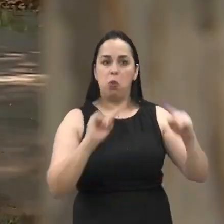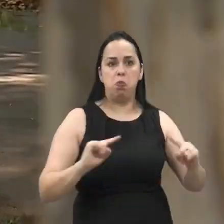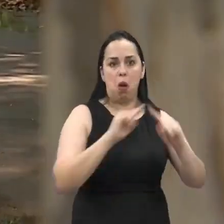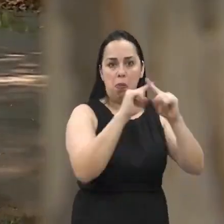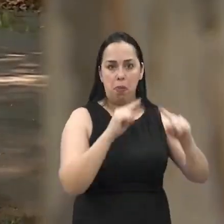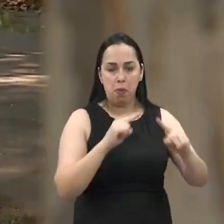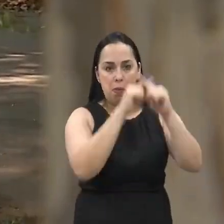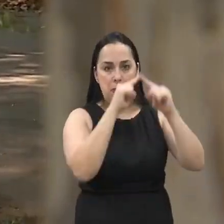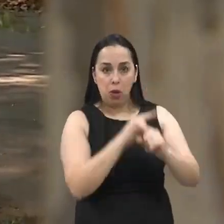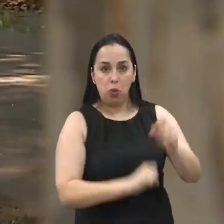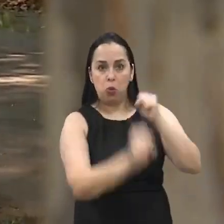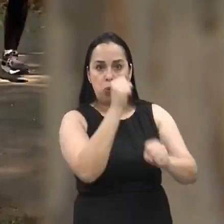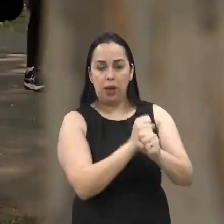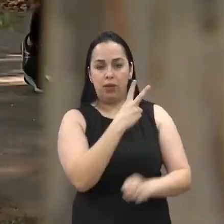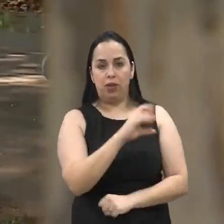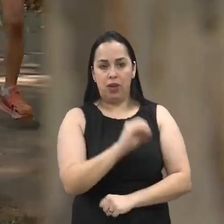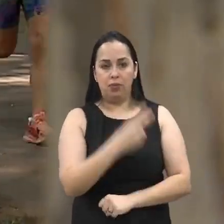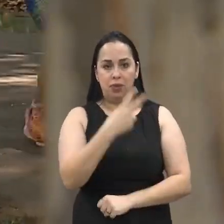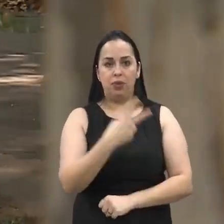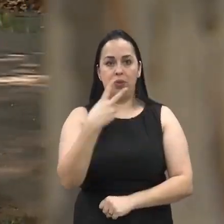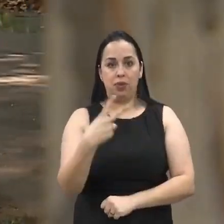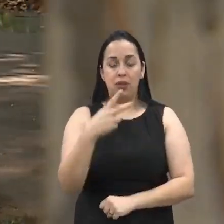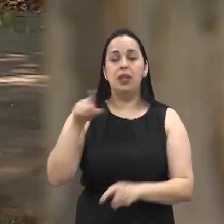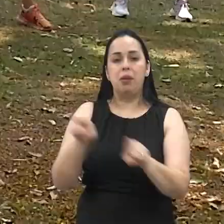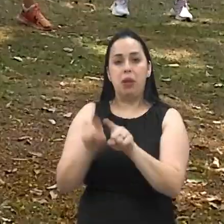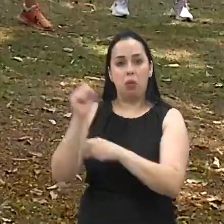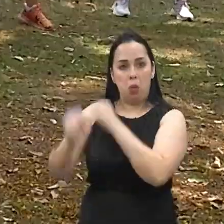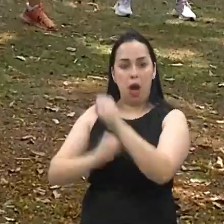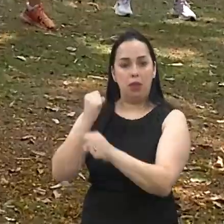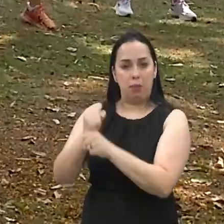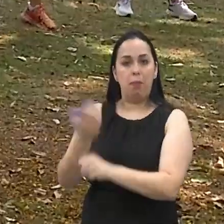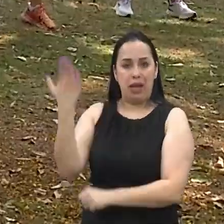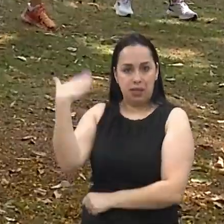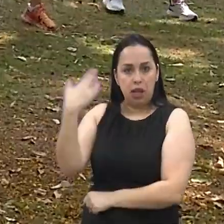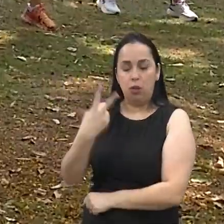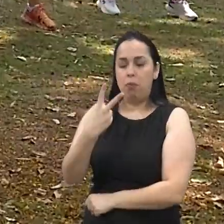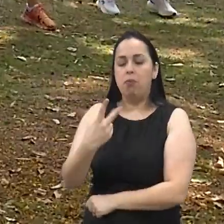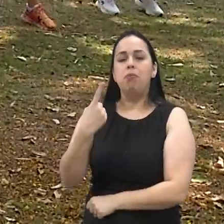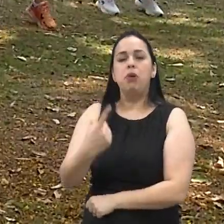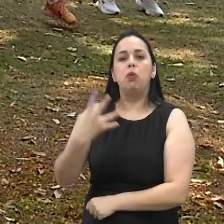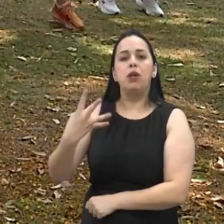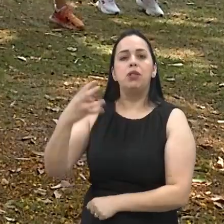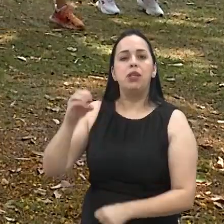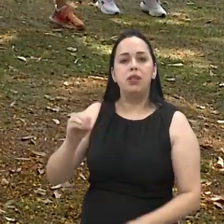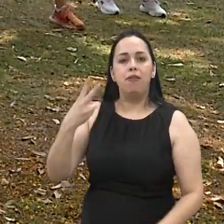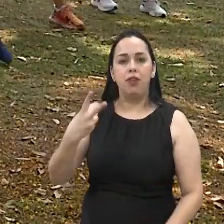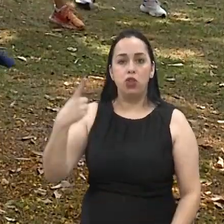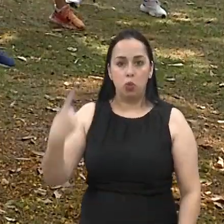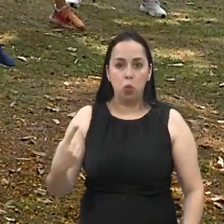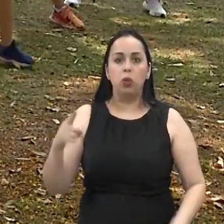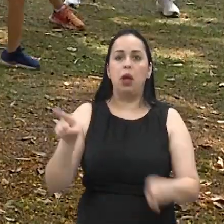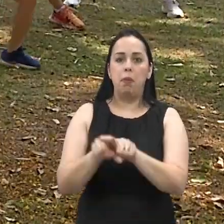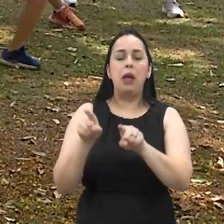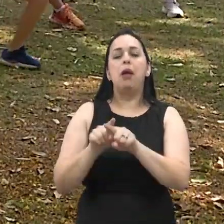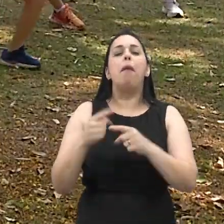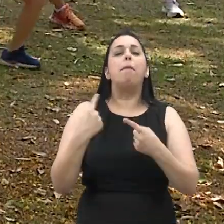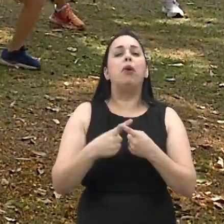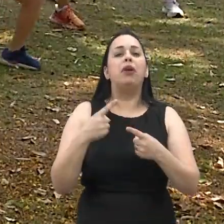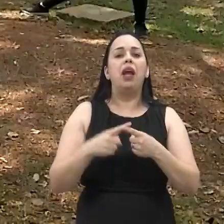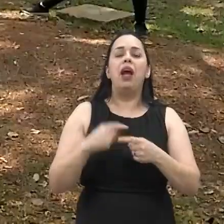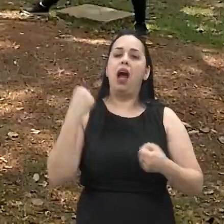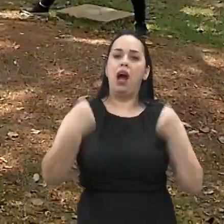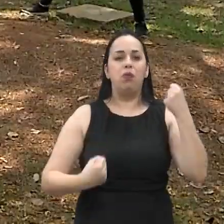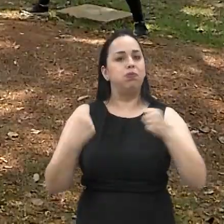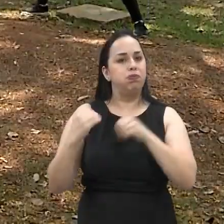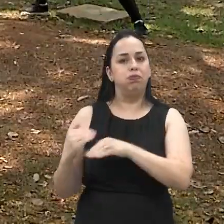e 1.421 em 2023. Um dos motivos para esse aumento está no caráter democrático da